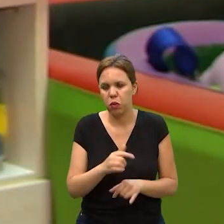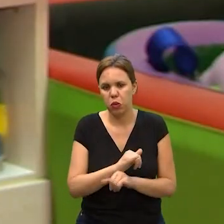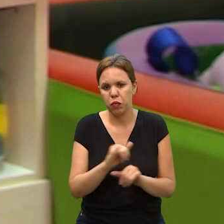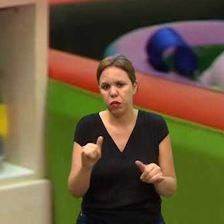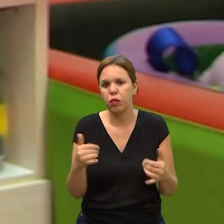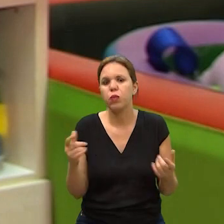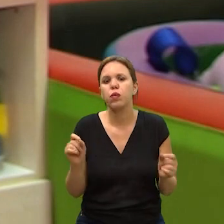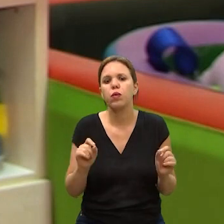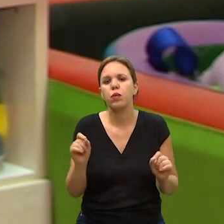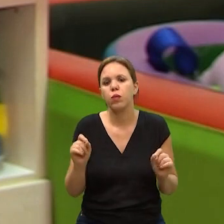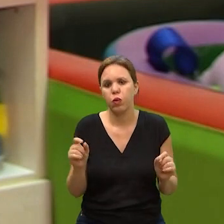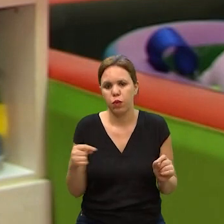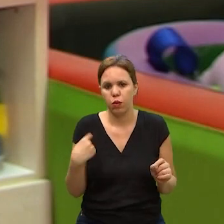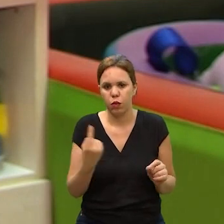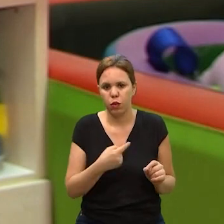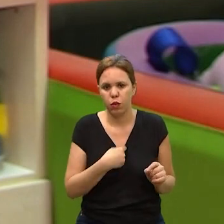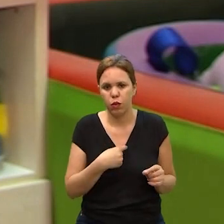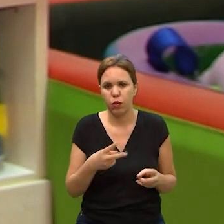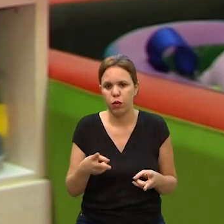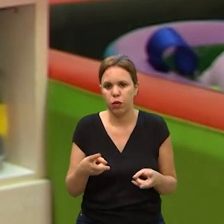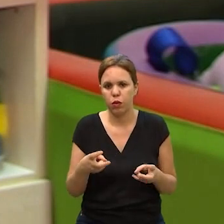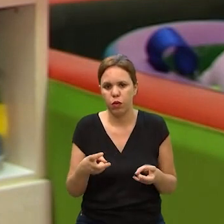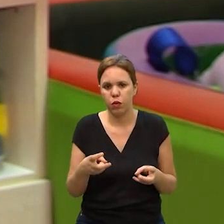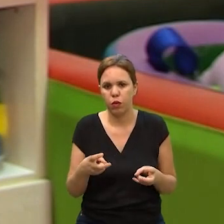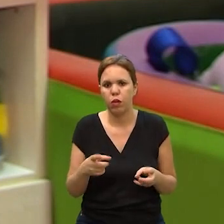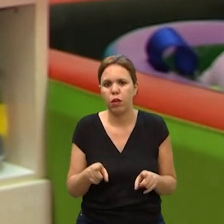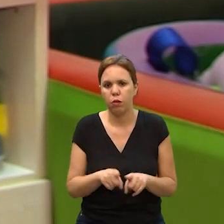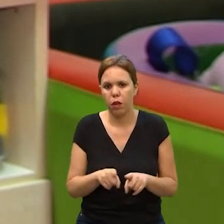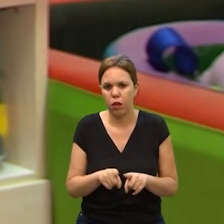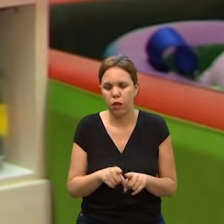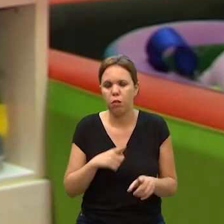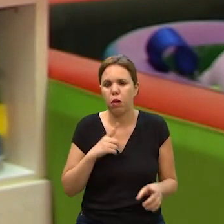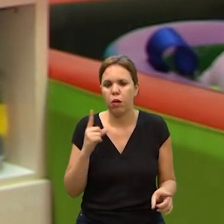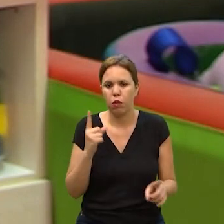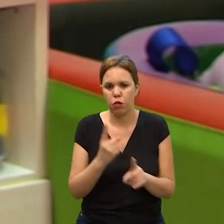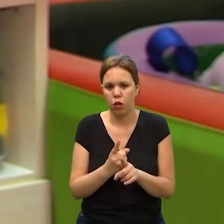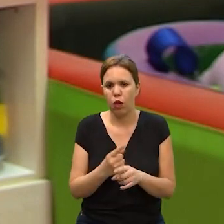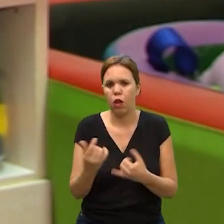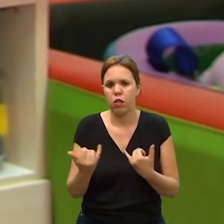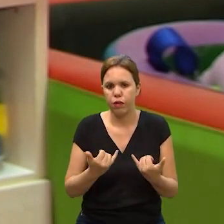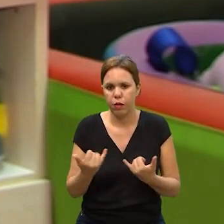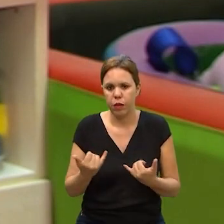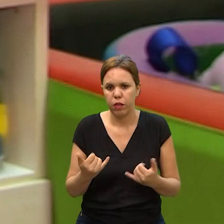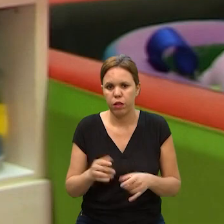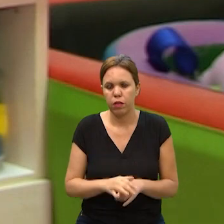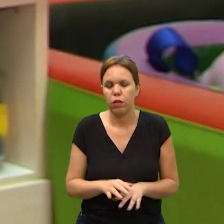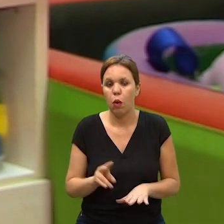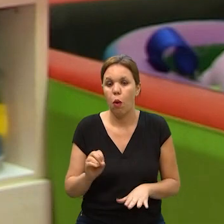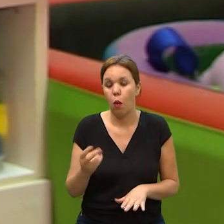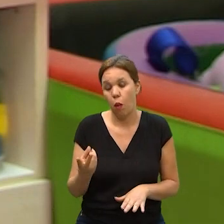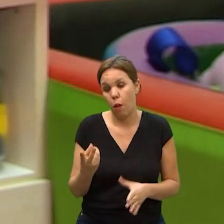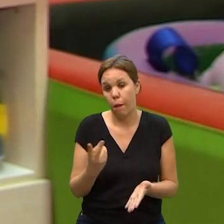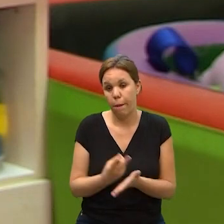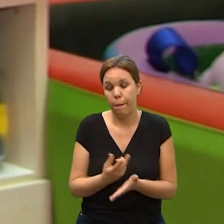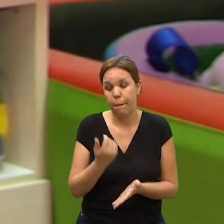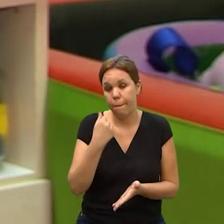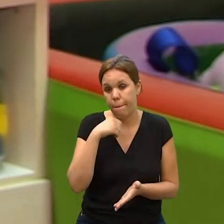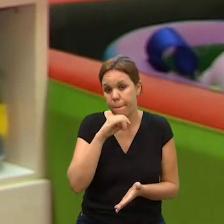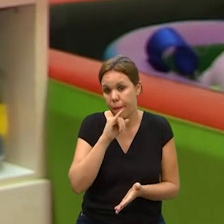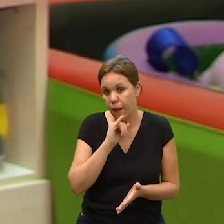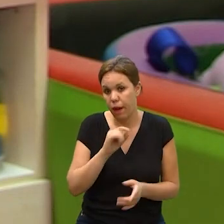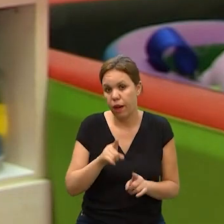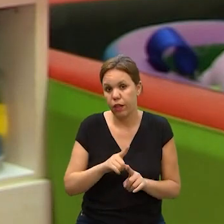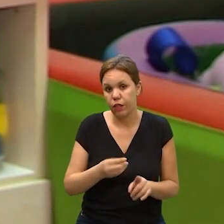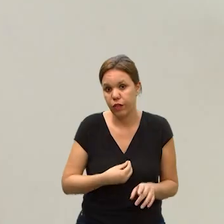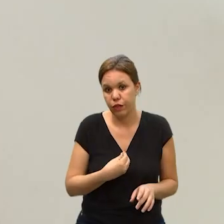para encontrar, né, as informações, ou mesmo mães e pais que vivem esse dia a dia, essa rotina difícil